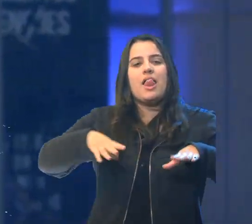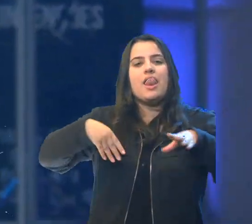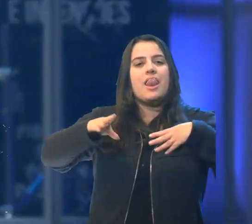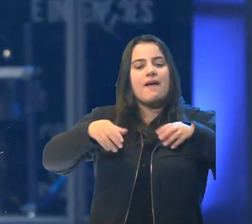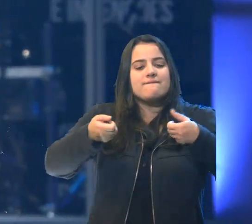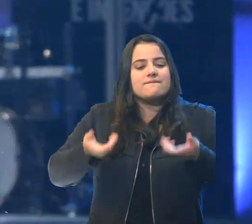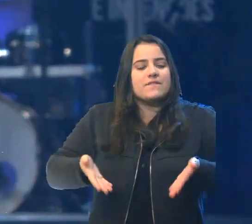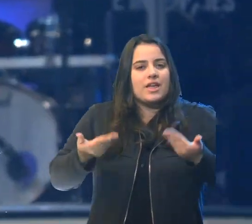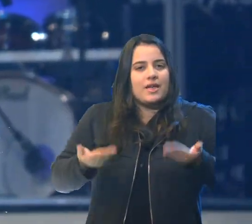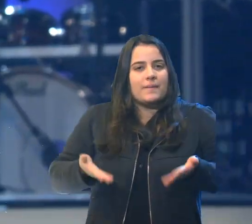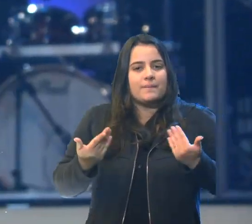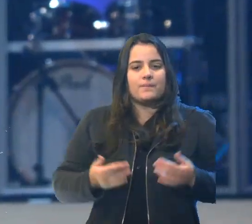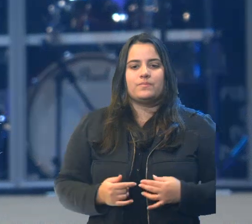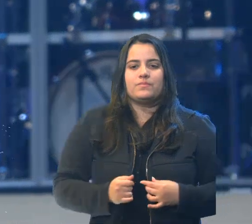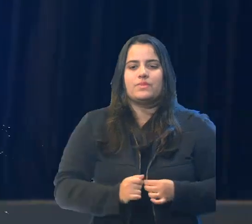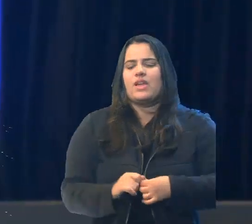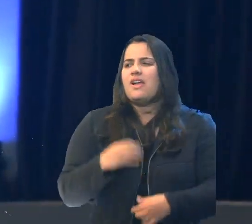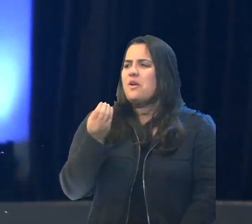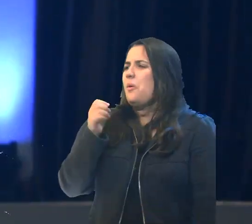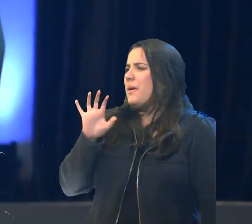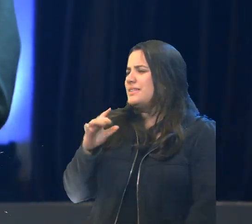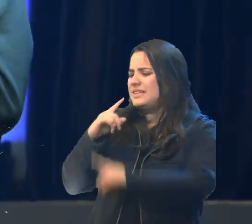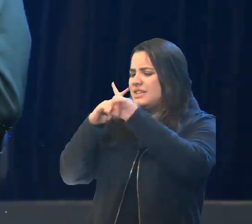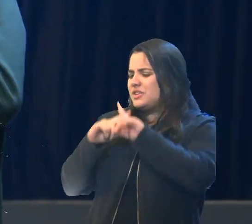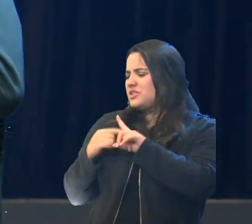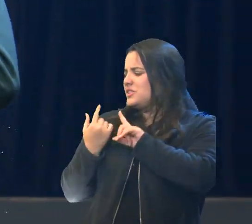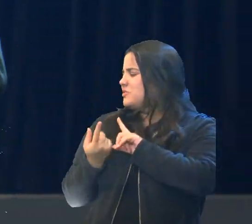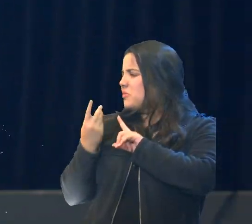Como assim? X1 de CS, pastor? Não.